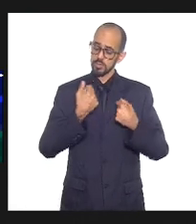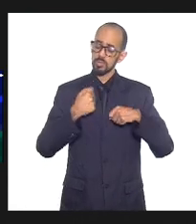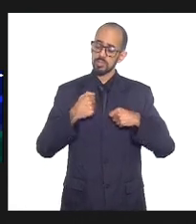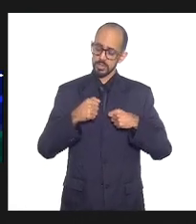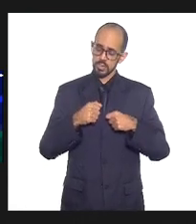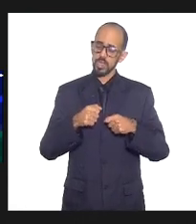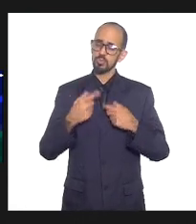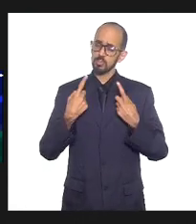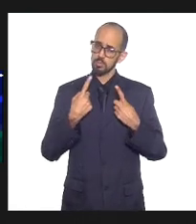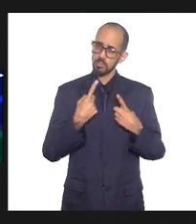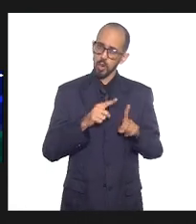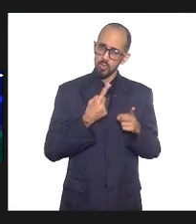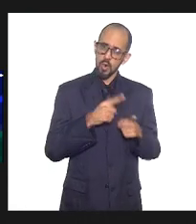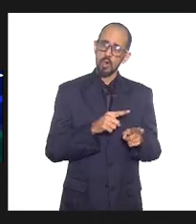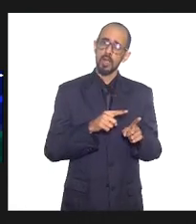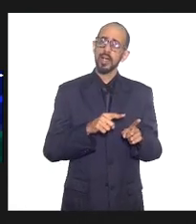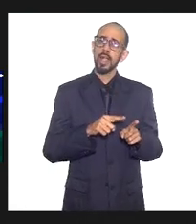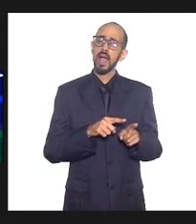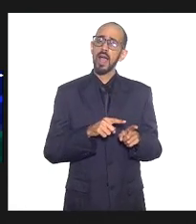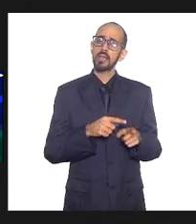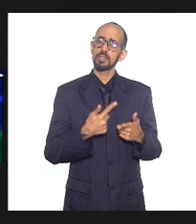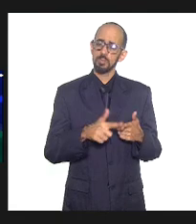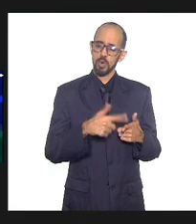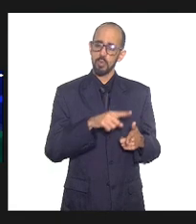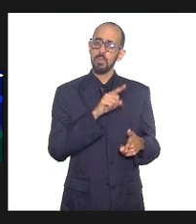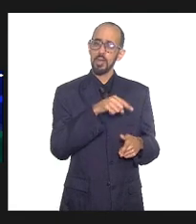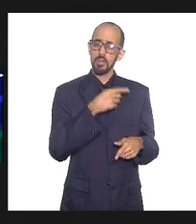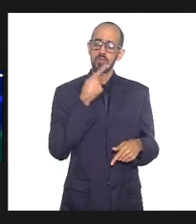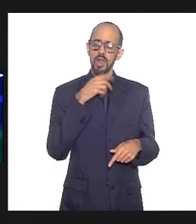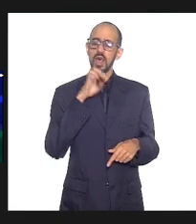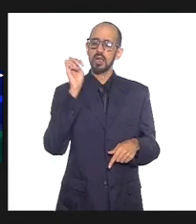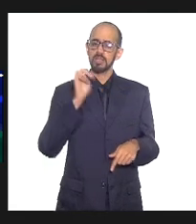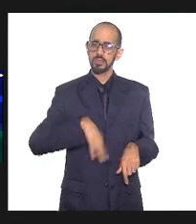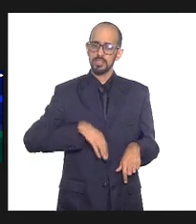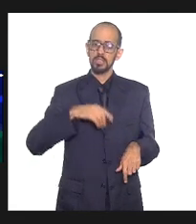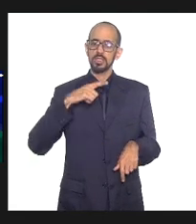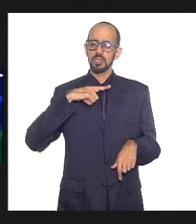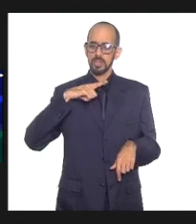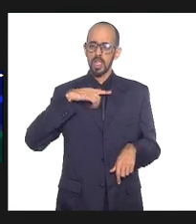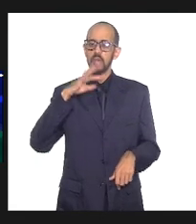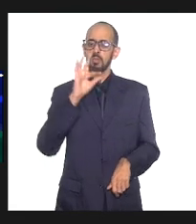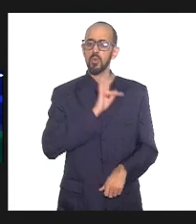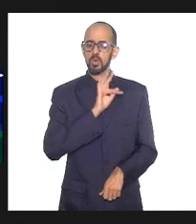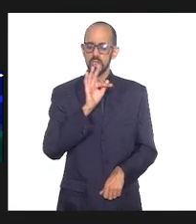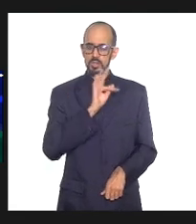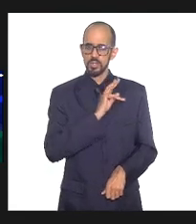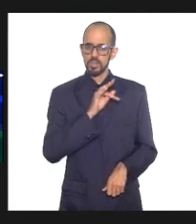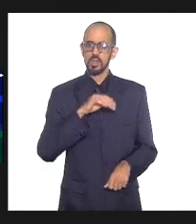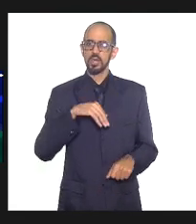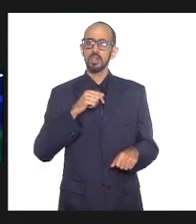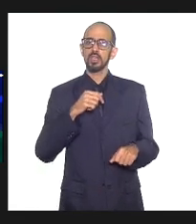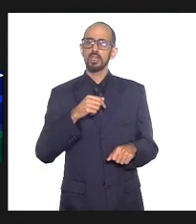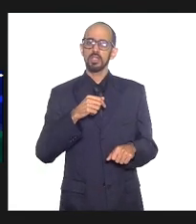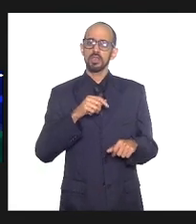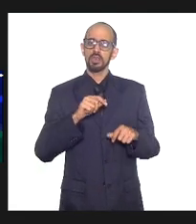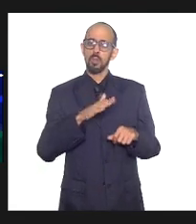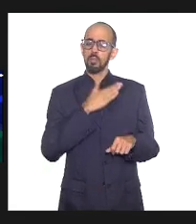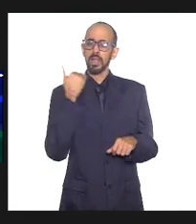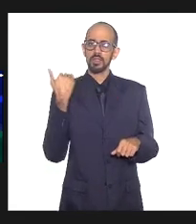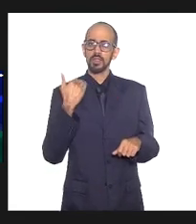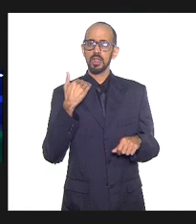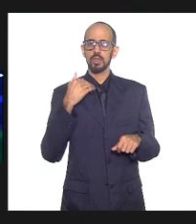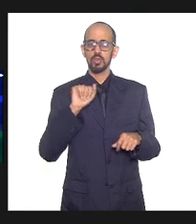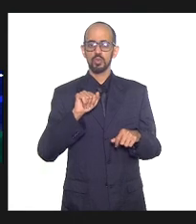ferida, nós precisamos dizer que sim, que tem policiais que estão